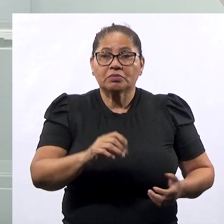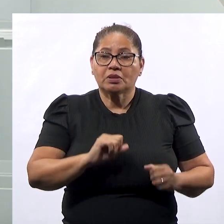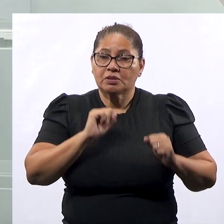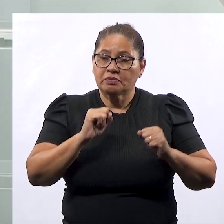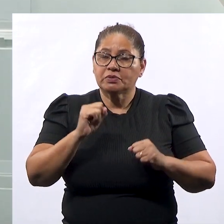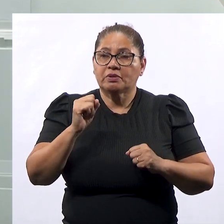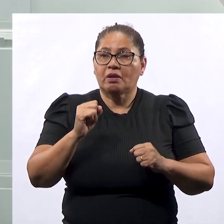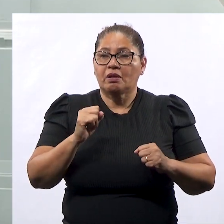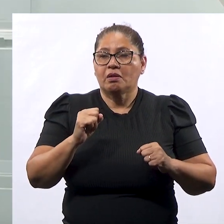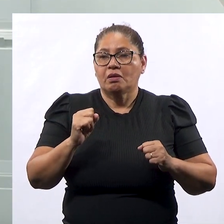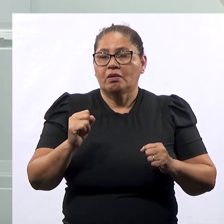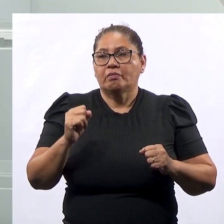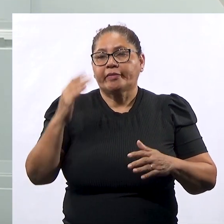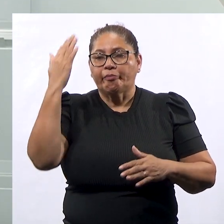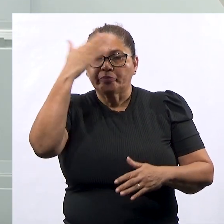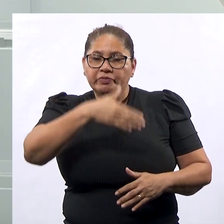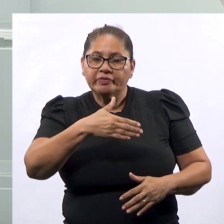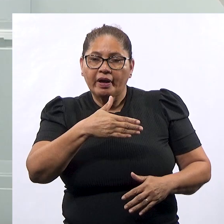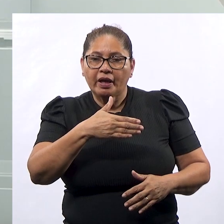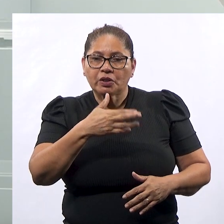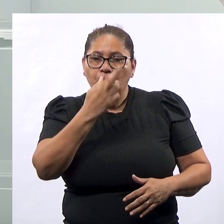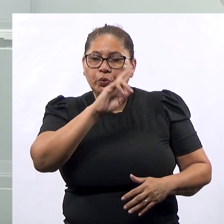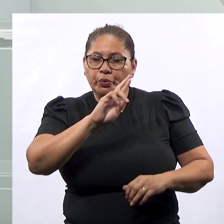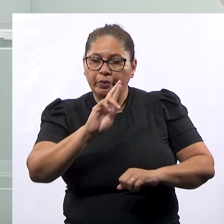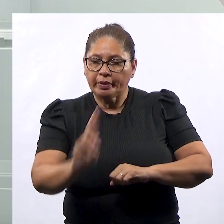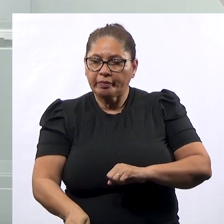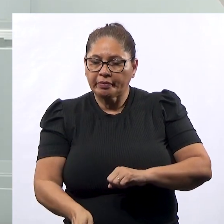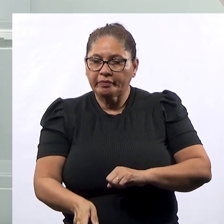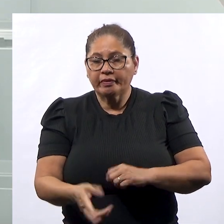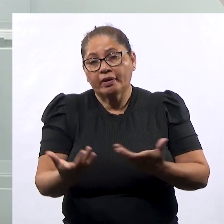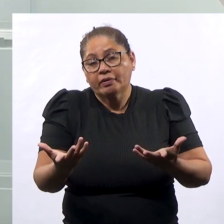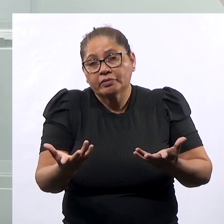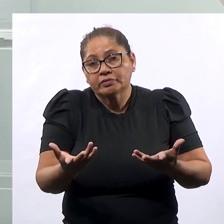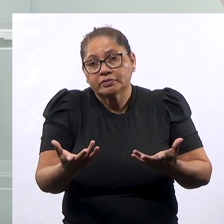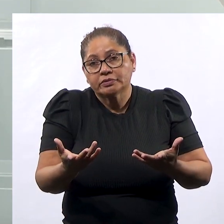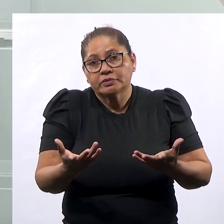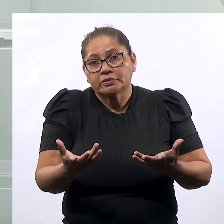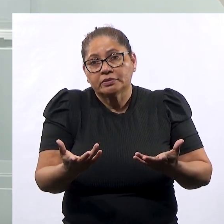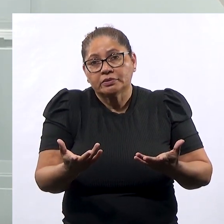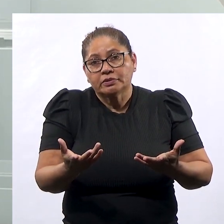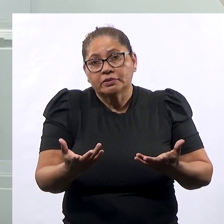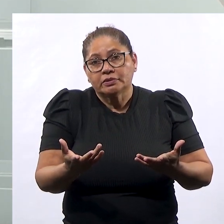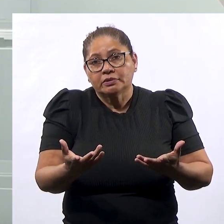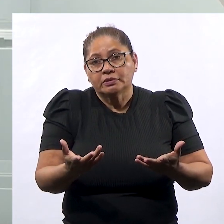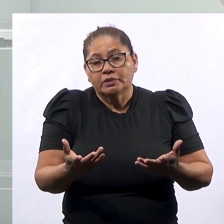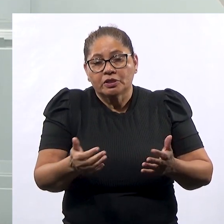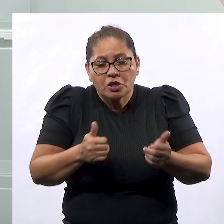você dizer se você está aprovado ou se você está reprovado, é o superpoder de você poder